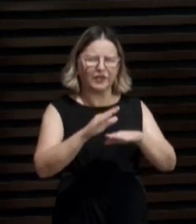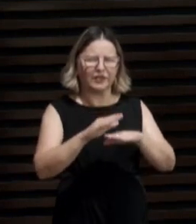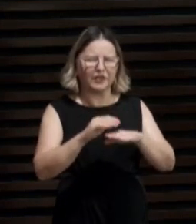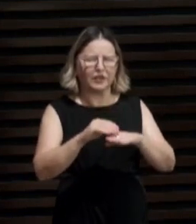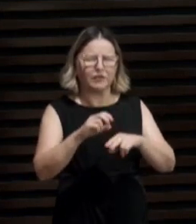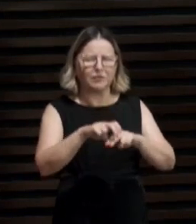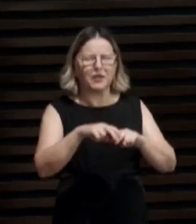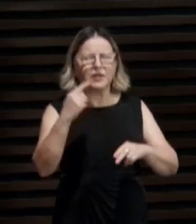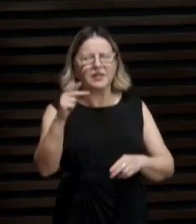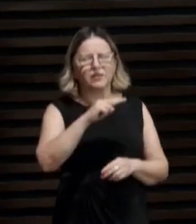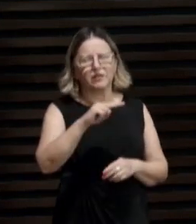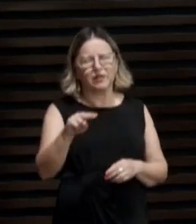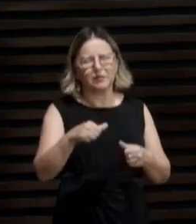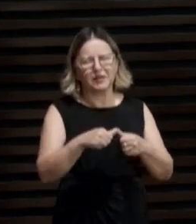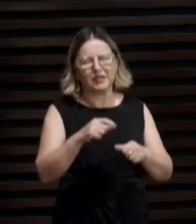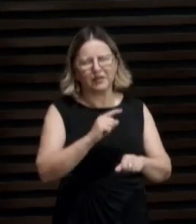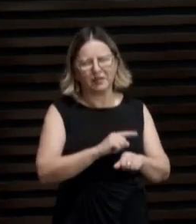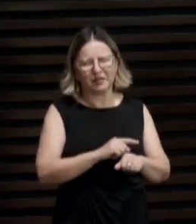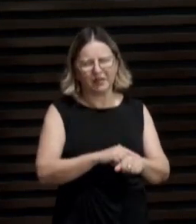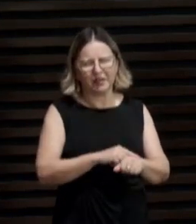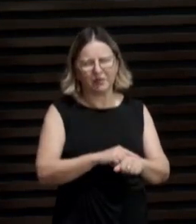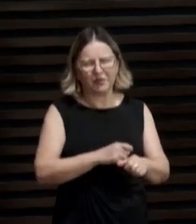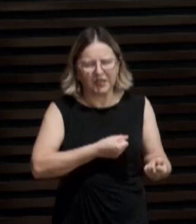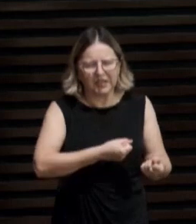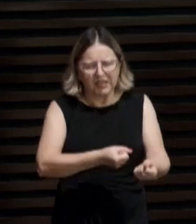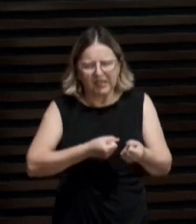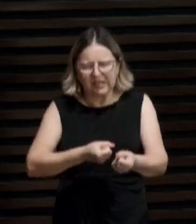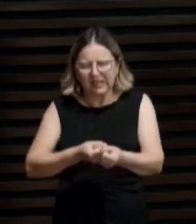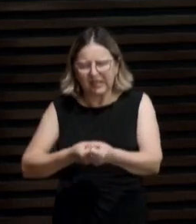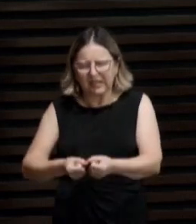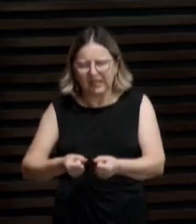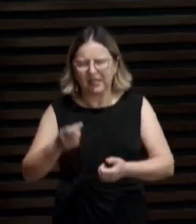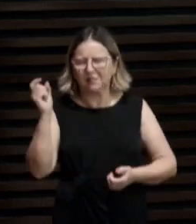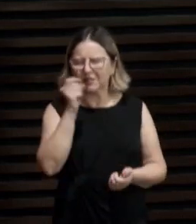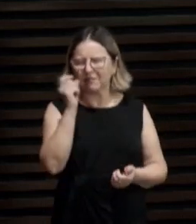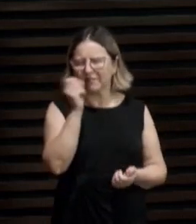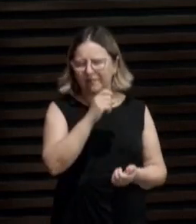tempo tem sido atacada com tantas mentiras,